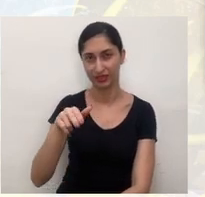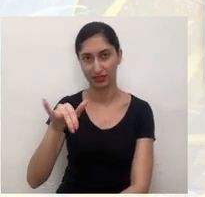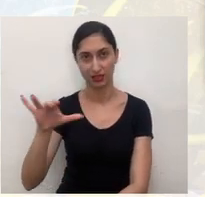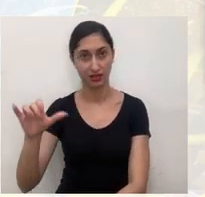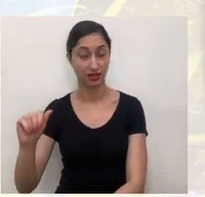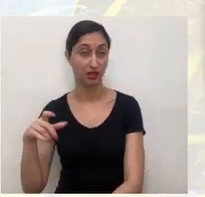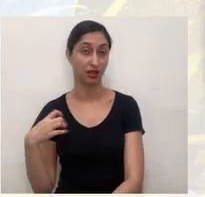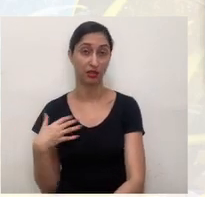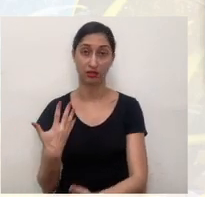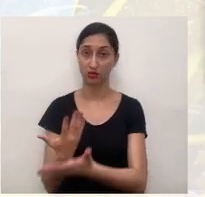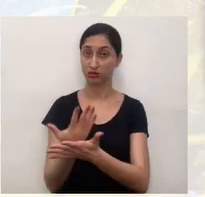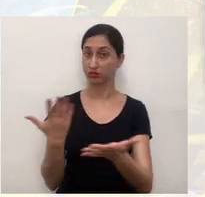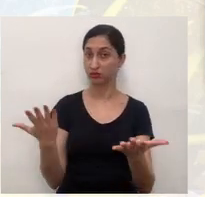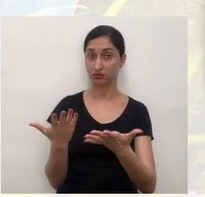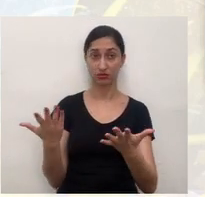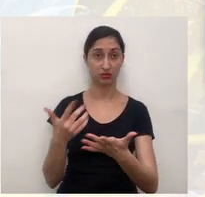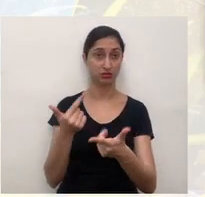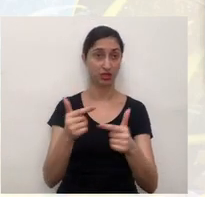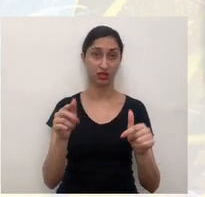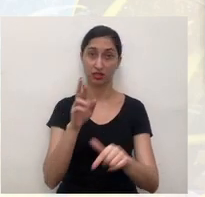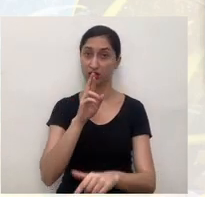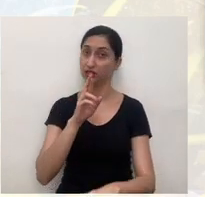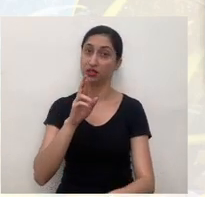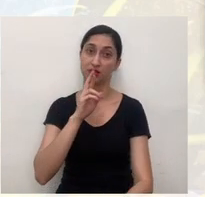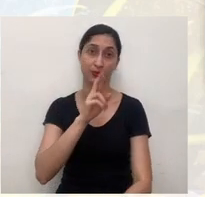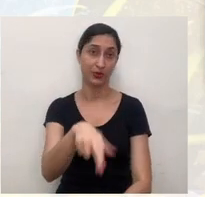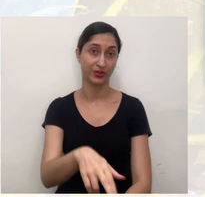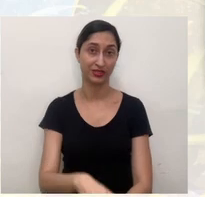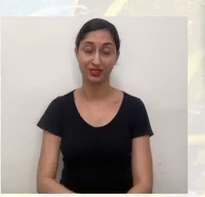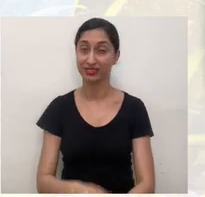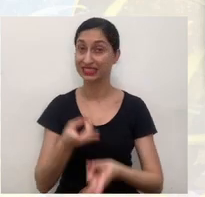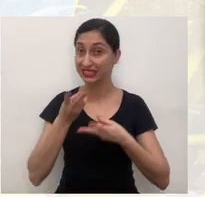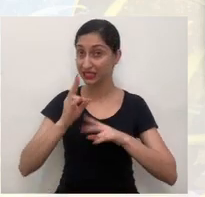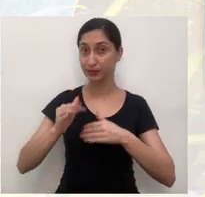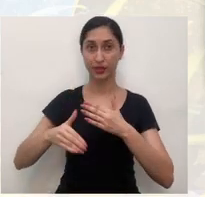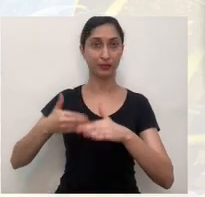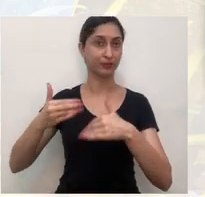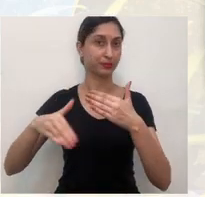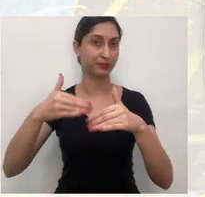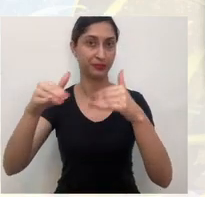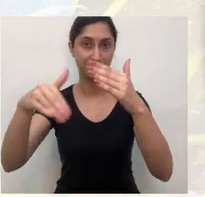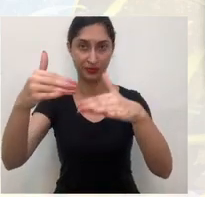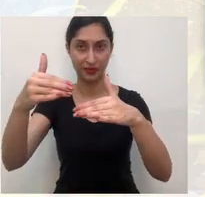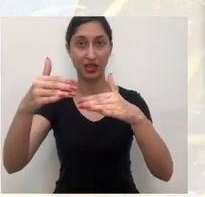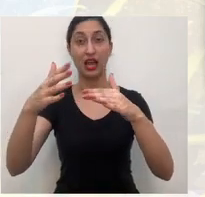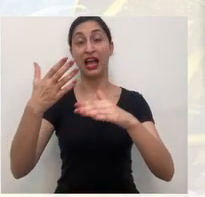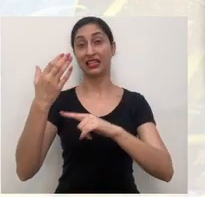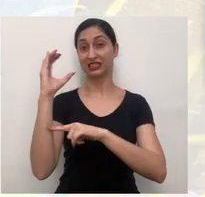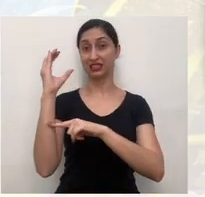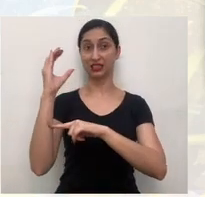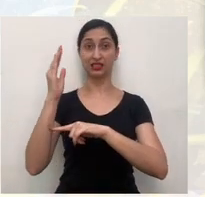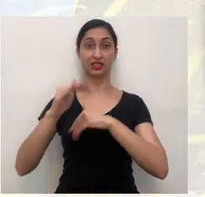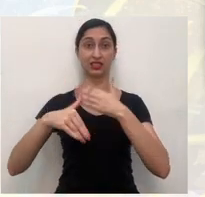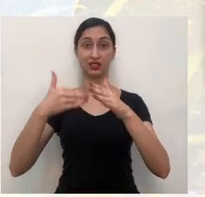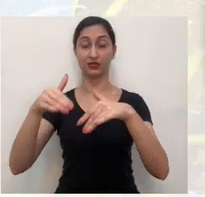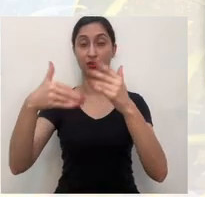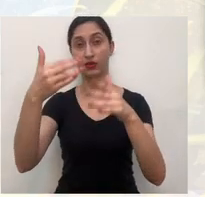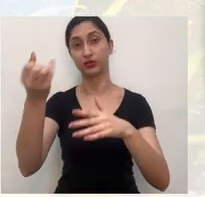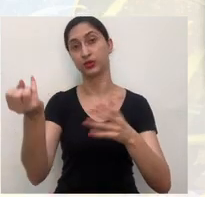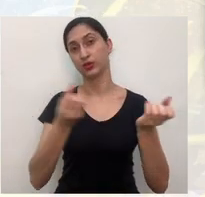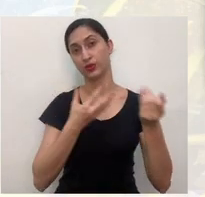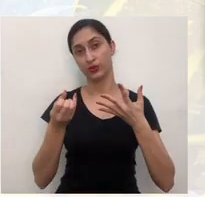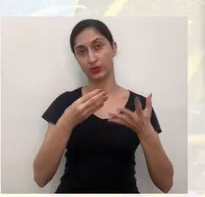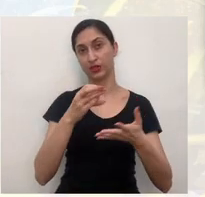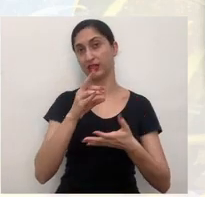até hoje não está resolvido, ele é um sistema em permanente evolução. À medida que a ciência avança, novos critérios